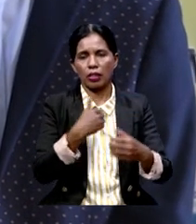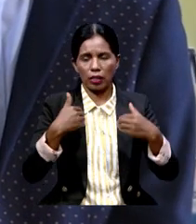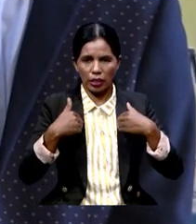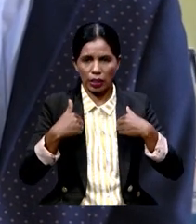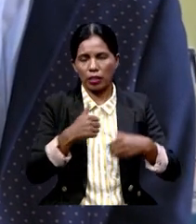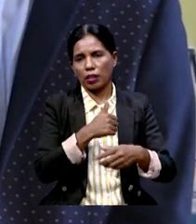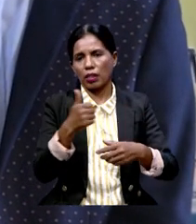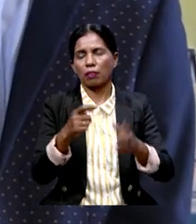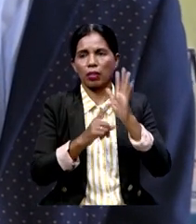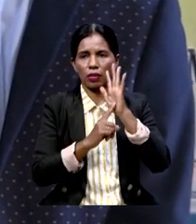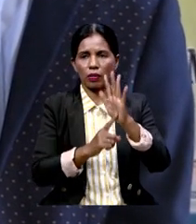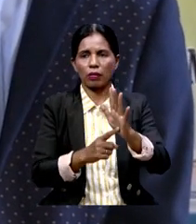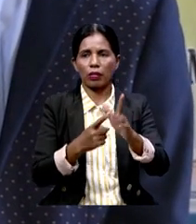ohin